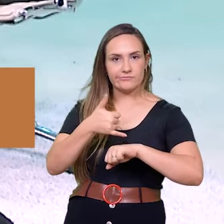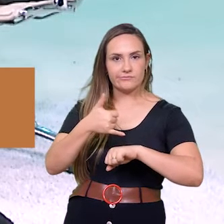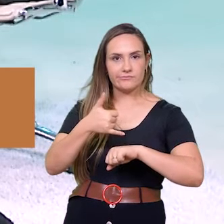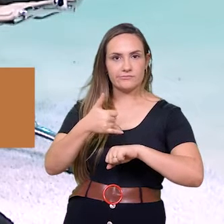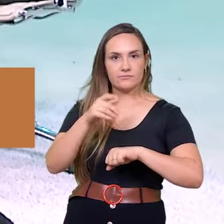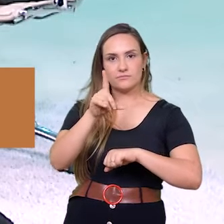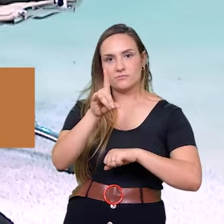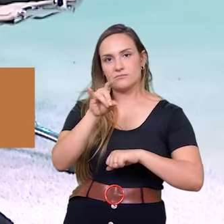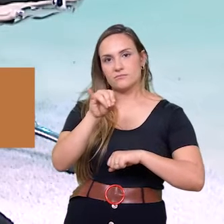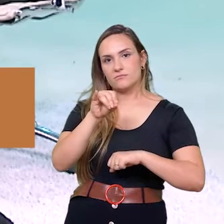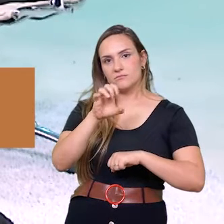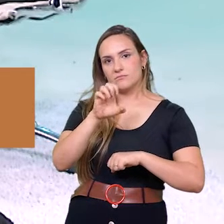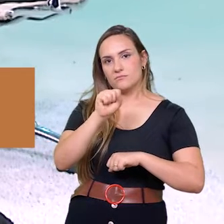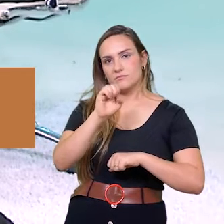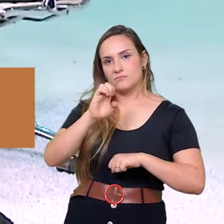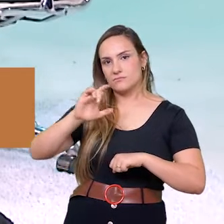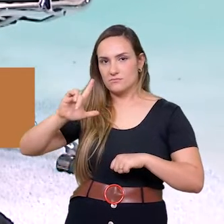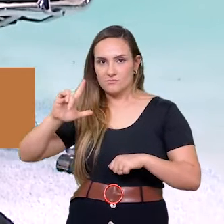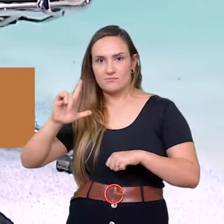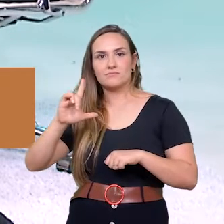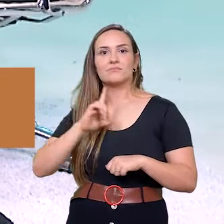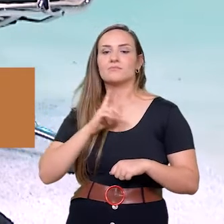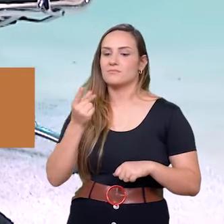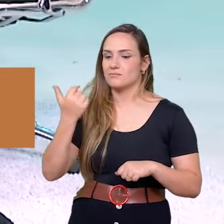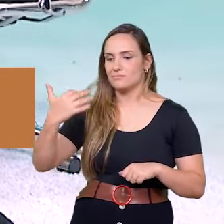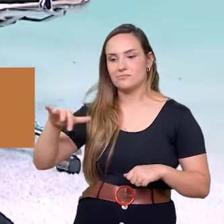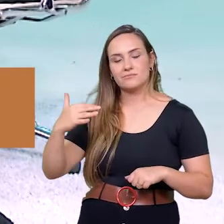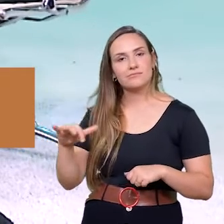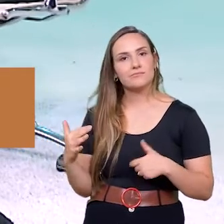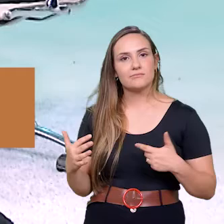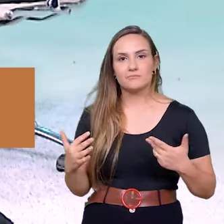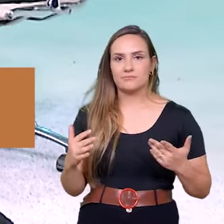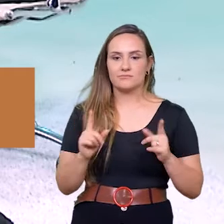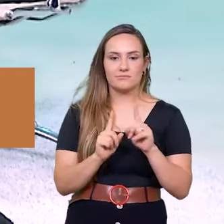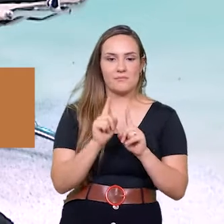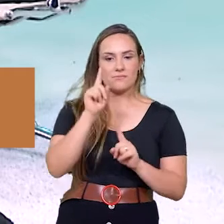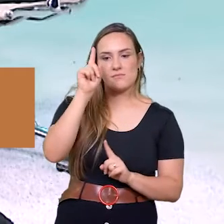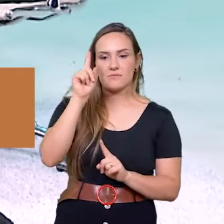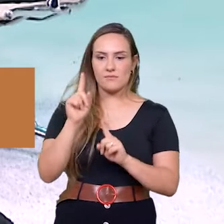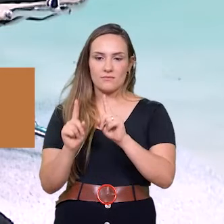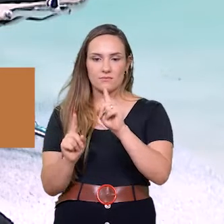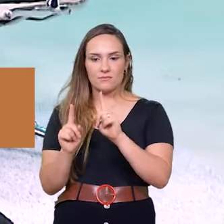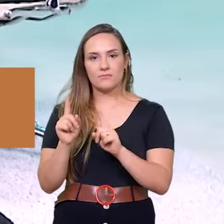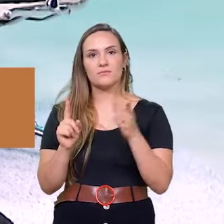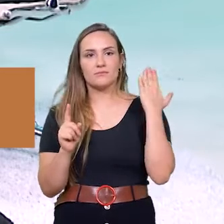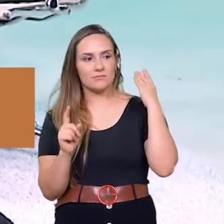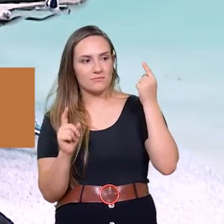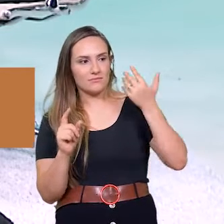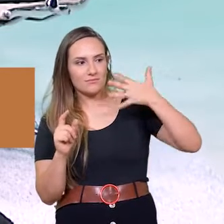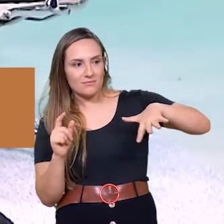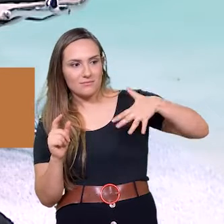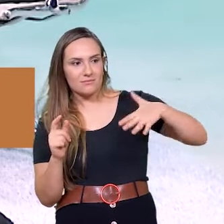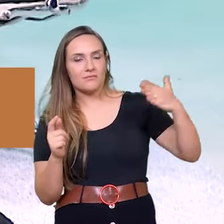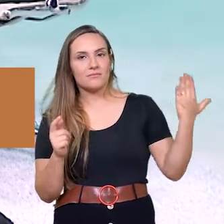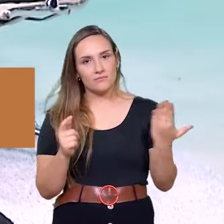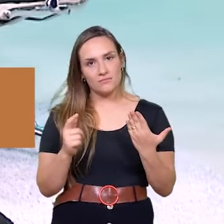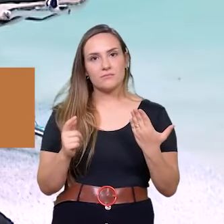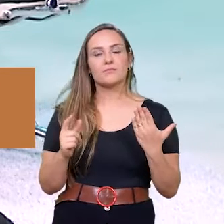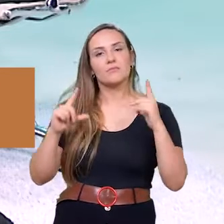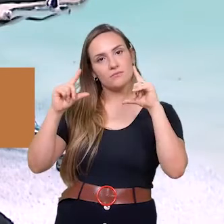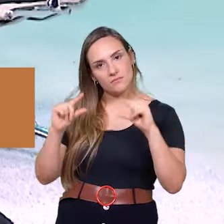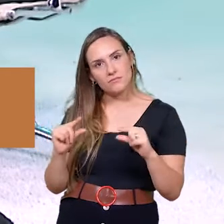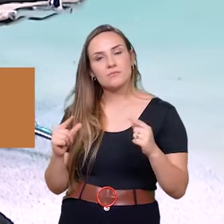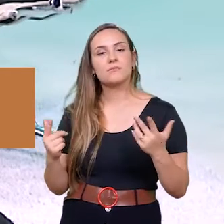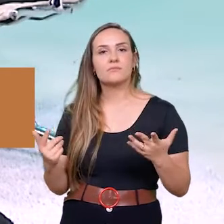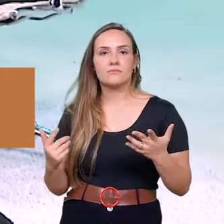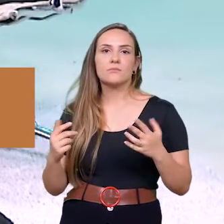é caro e ele tem altas e baixas, né? Os combustíveis recentemente agora ficaram muito caros, então a